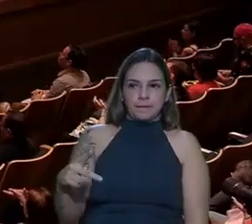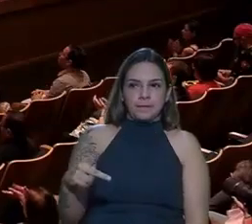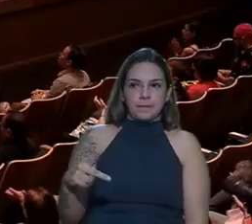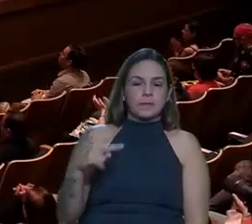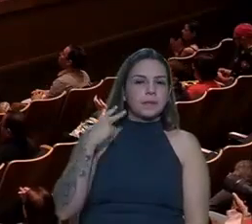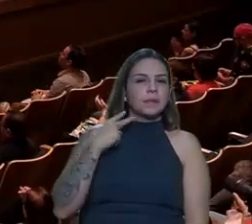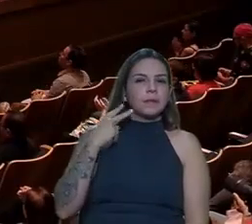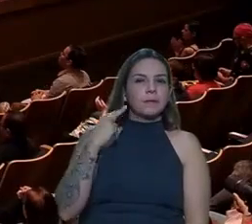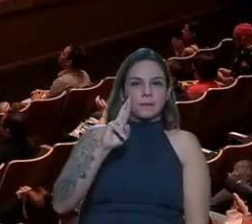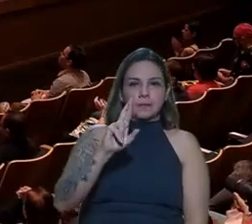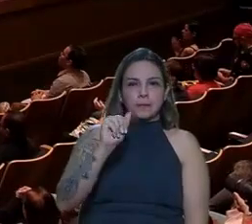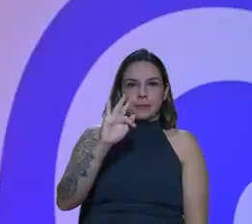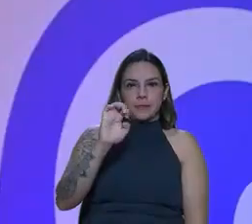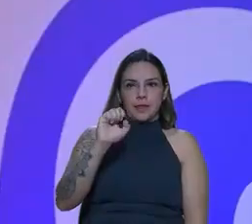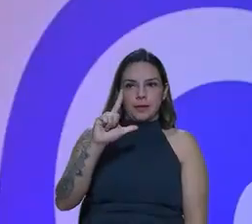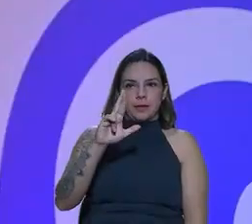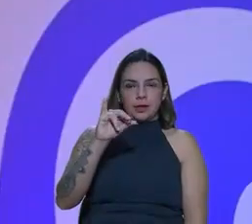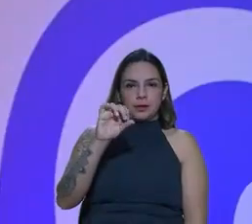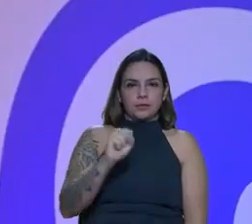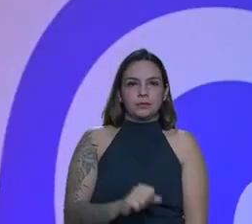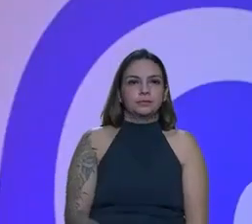dos Vereadores, Rafael Rios.